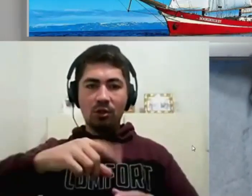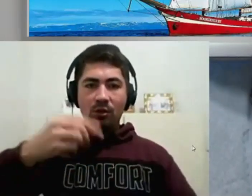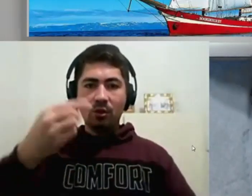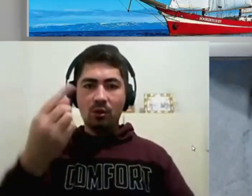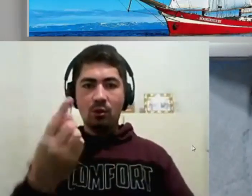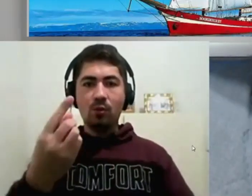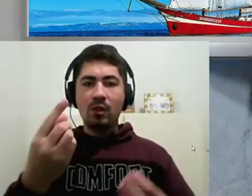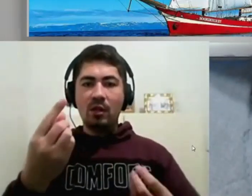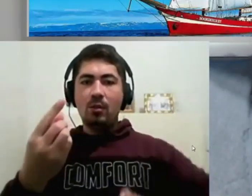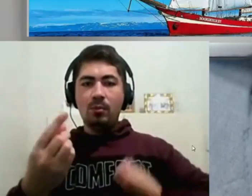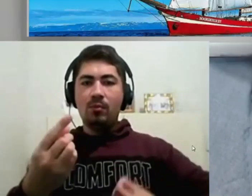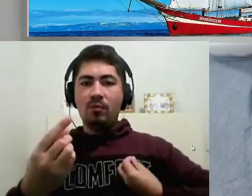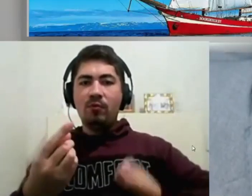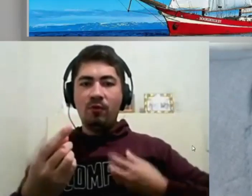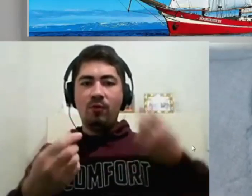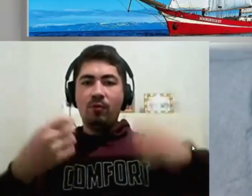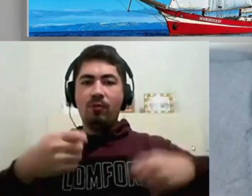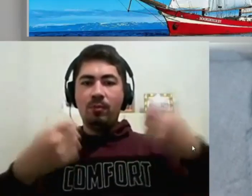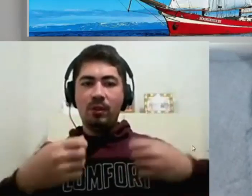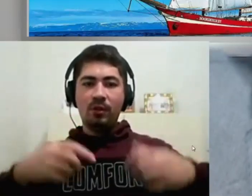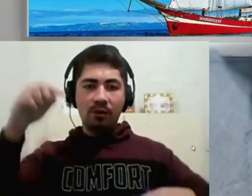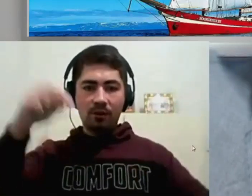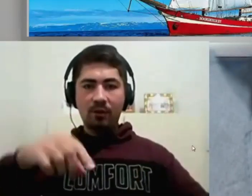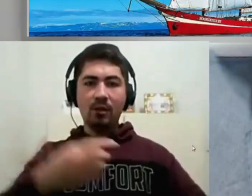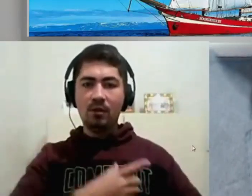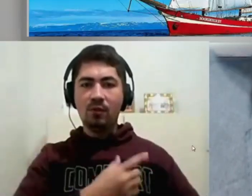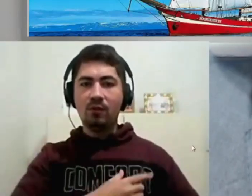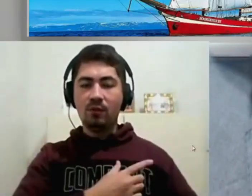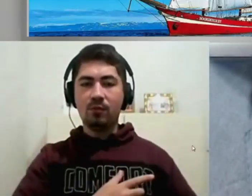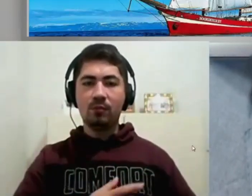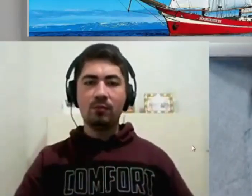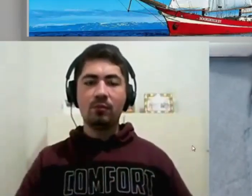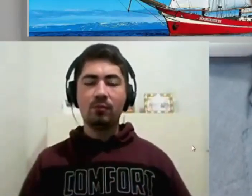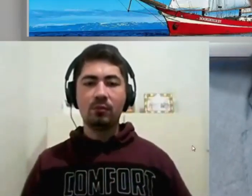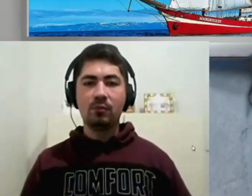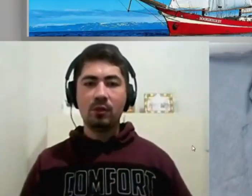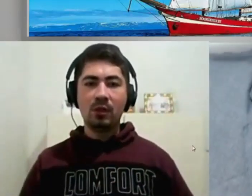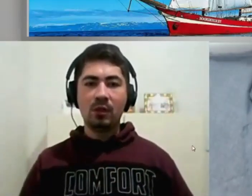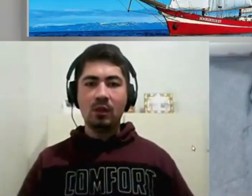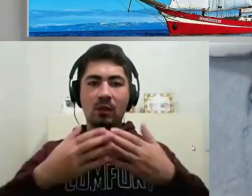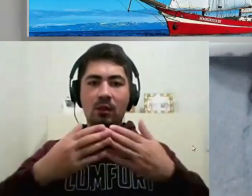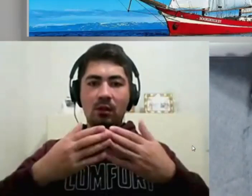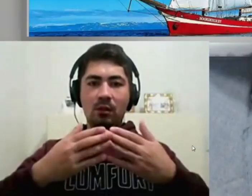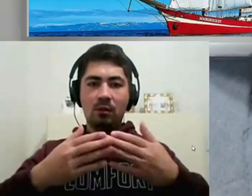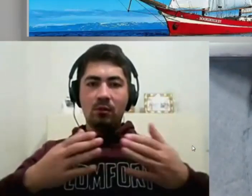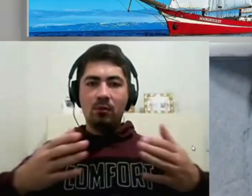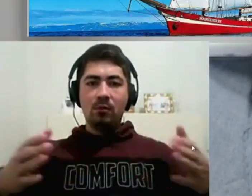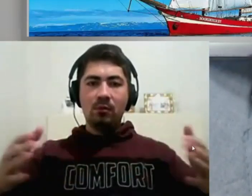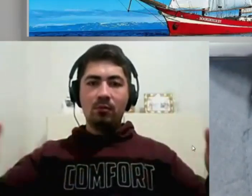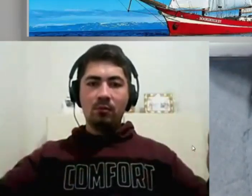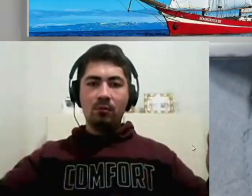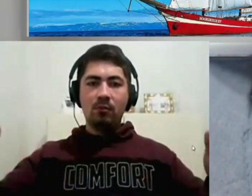uma reunião de Rotary, vamos ao ato formal. A abertura é sempre conduzida